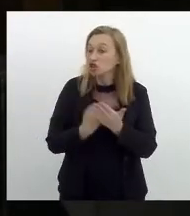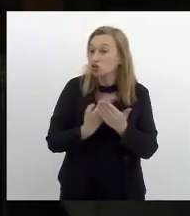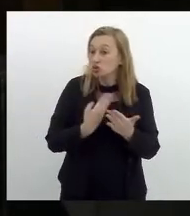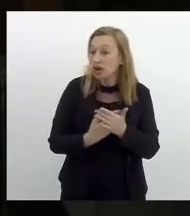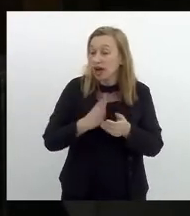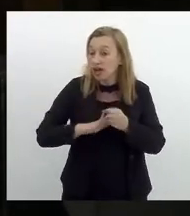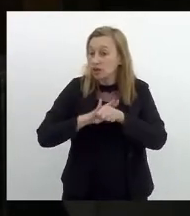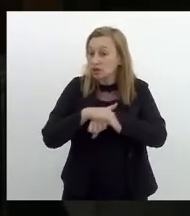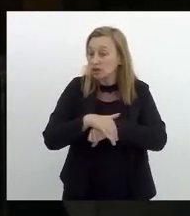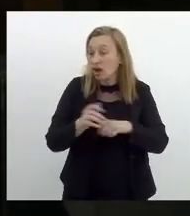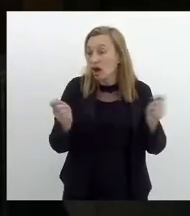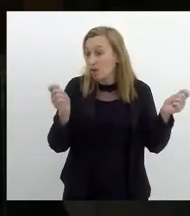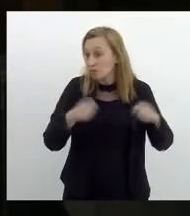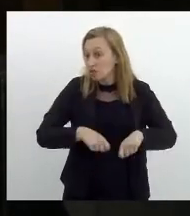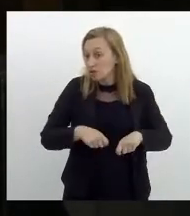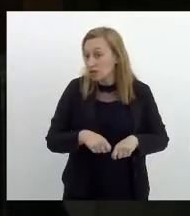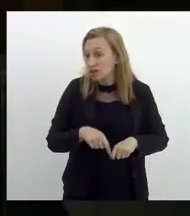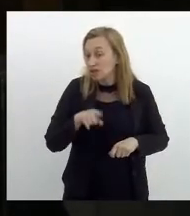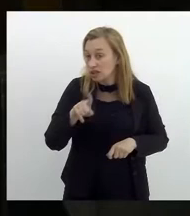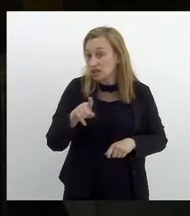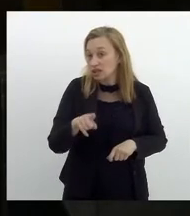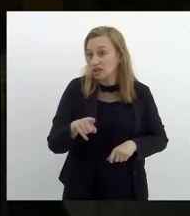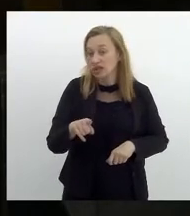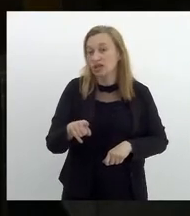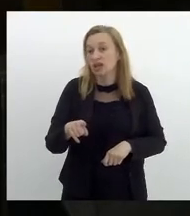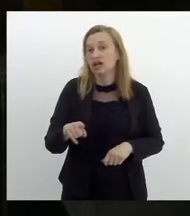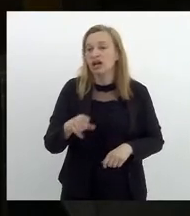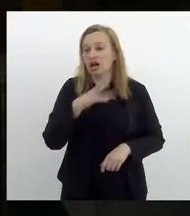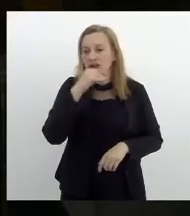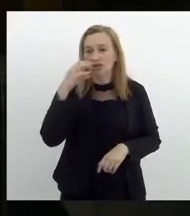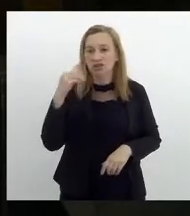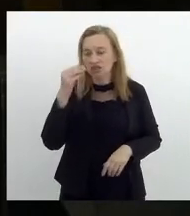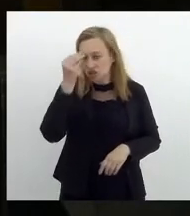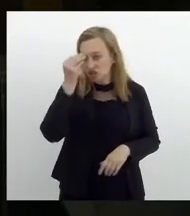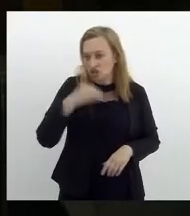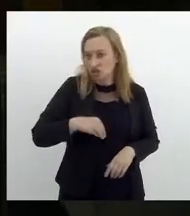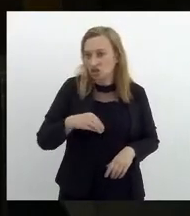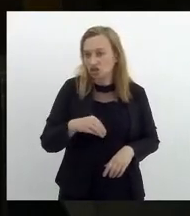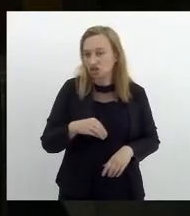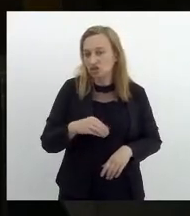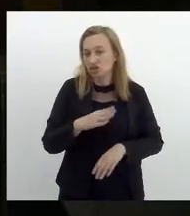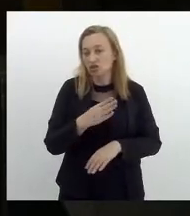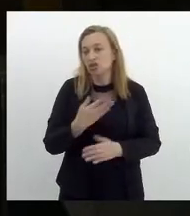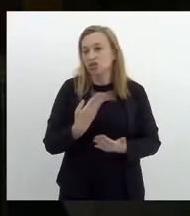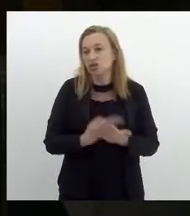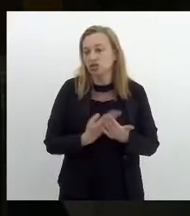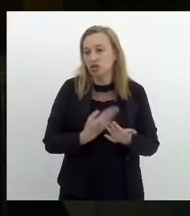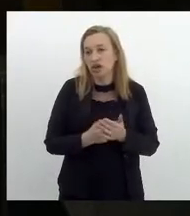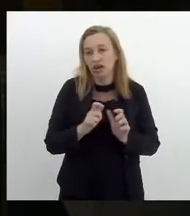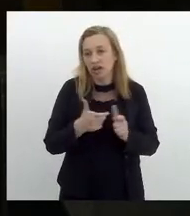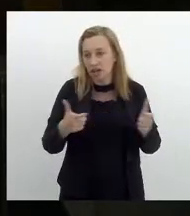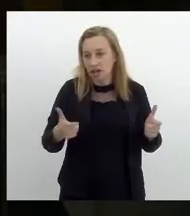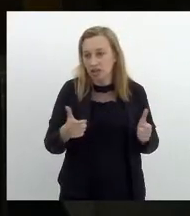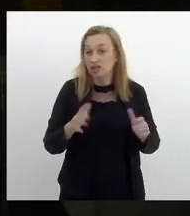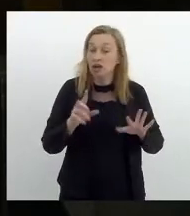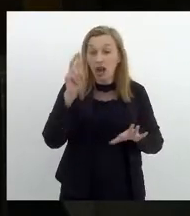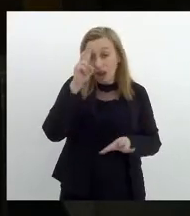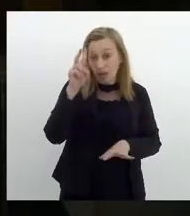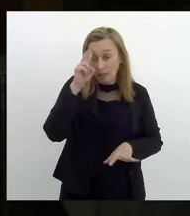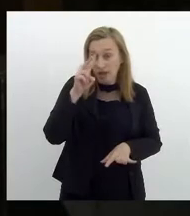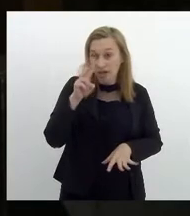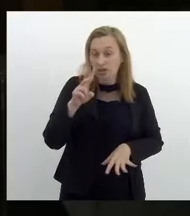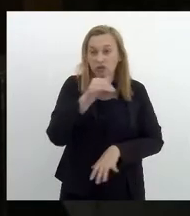a possibilidade desse adolescente acabar desistindo de estudar é enorme. E não custa lembrar que no Rio de